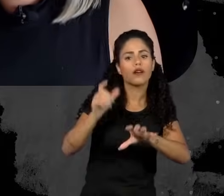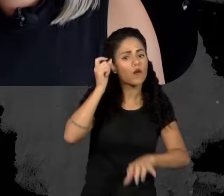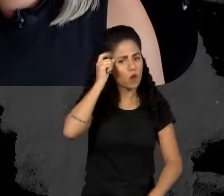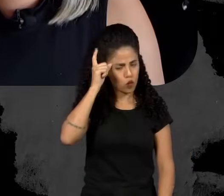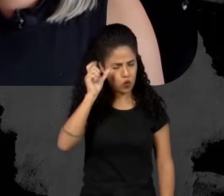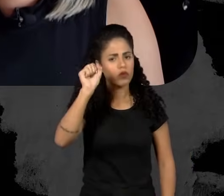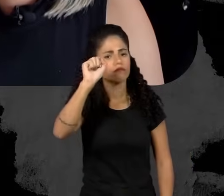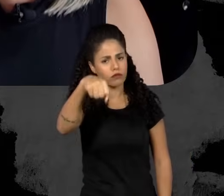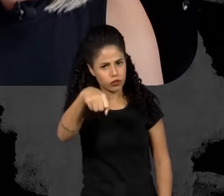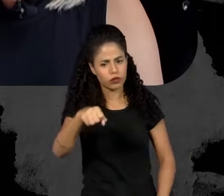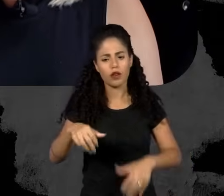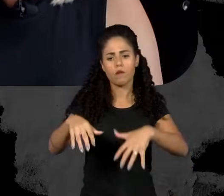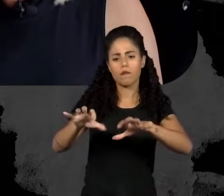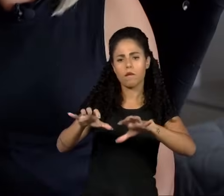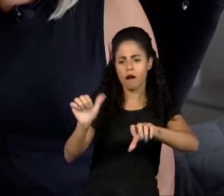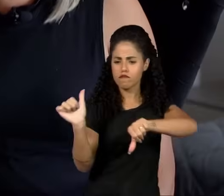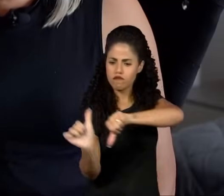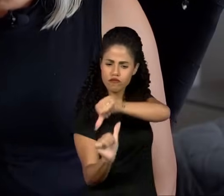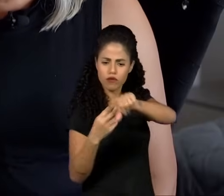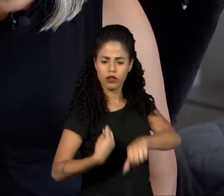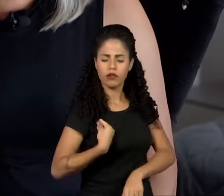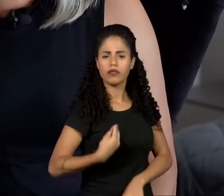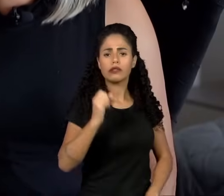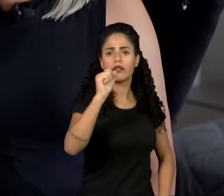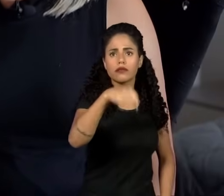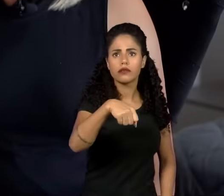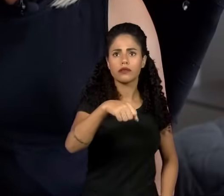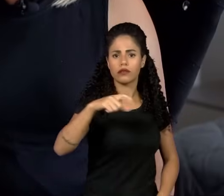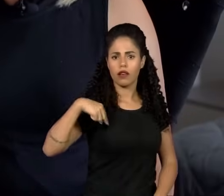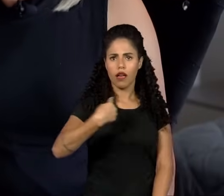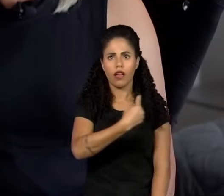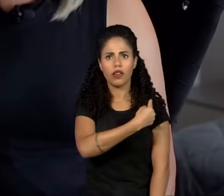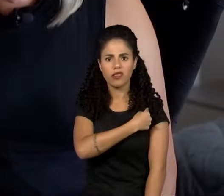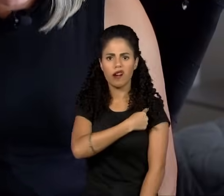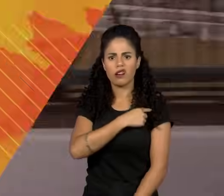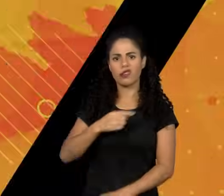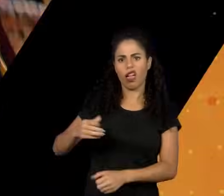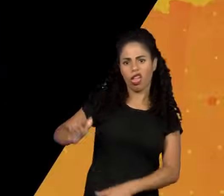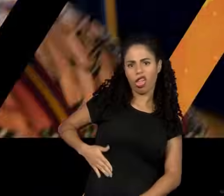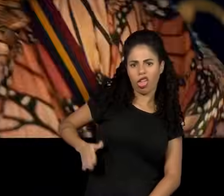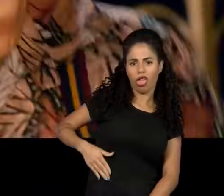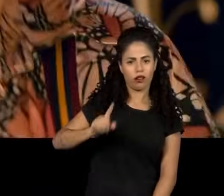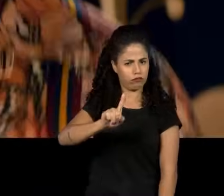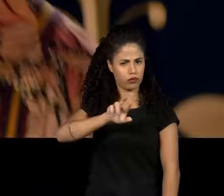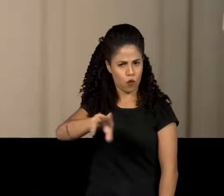sim. O funk muda a vida, sim. Nós não somos marginais.